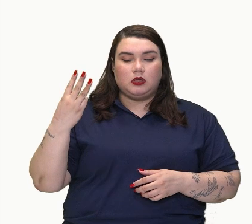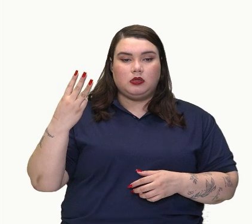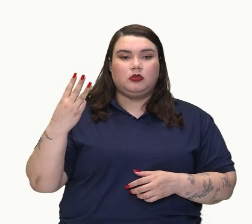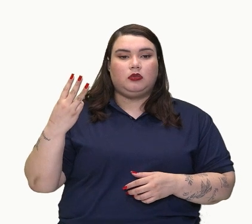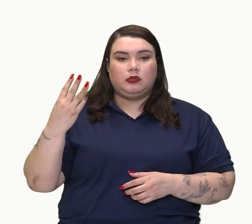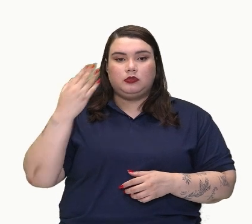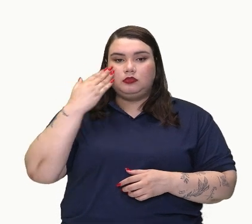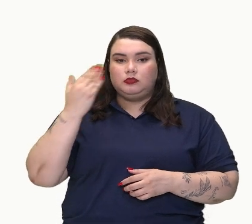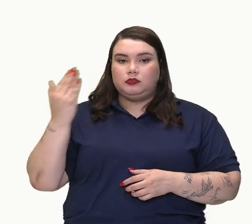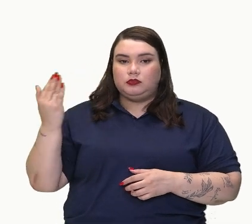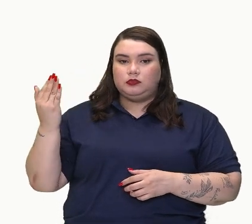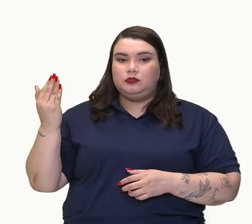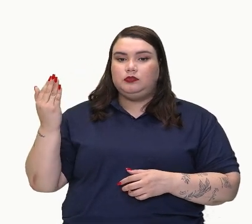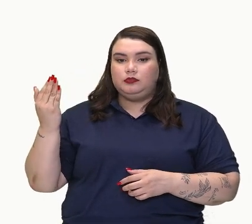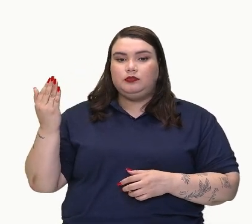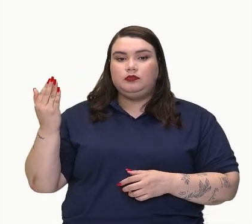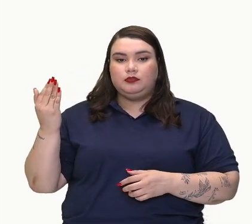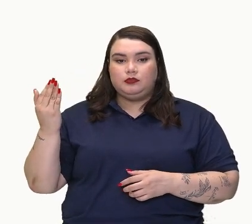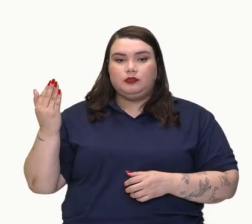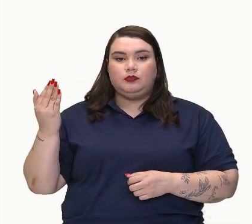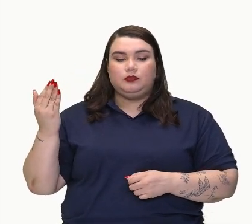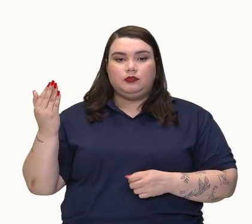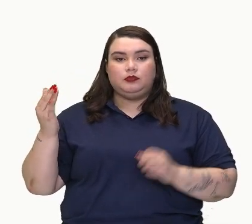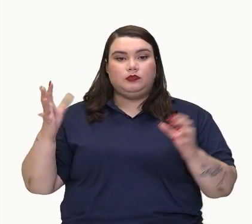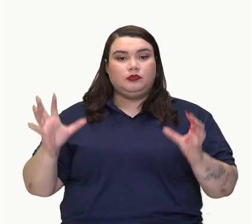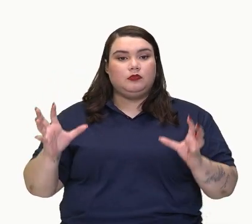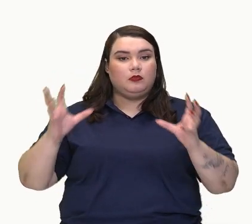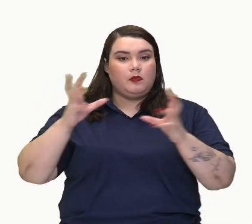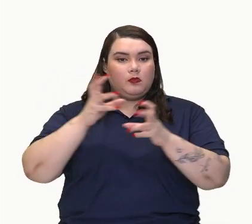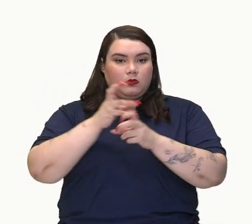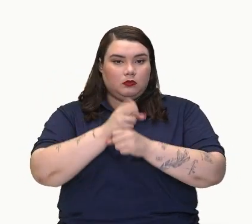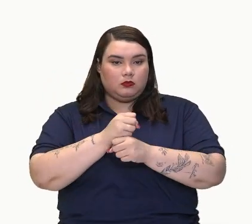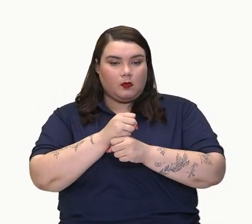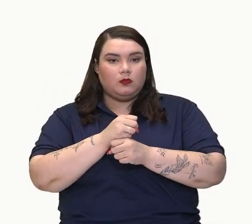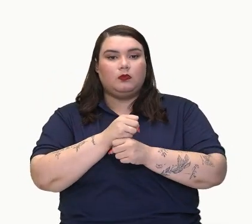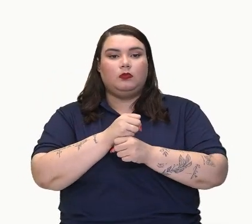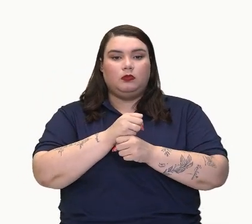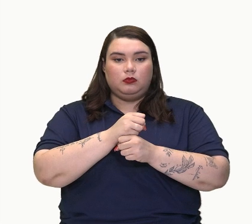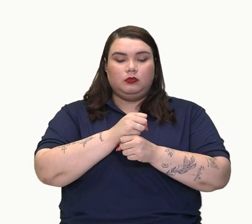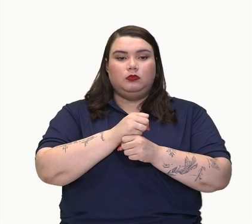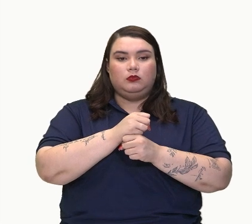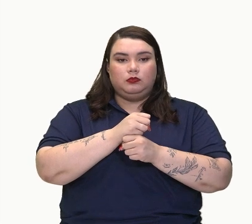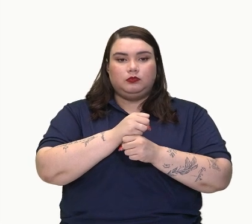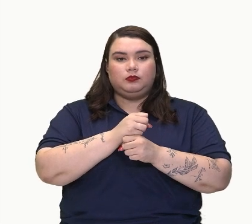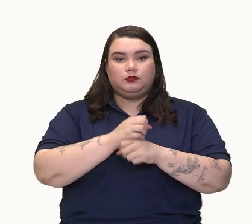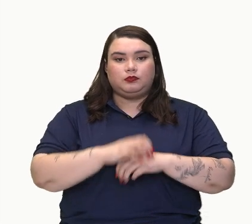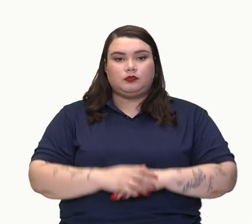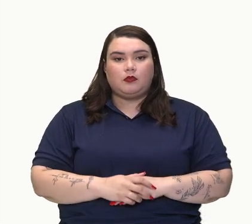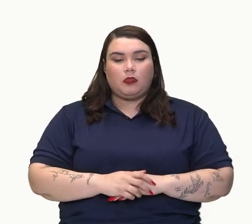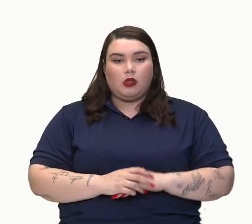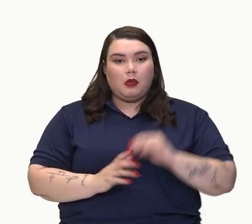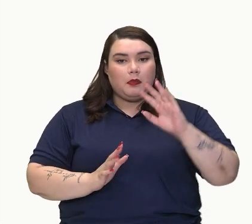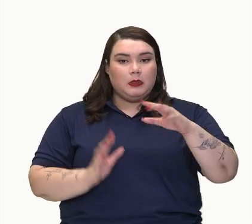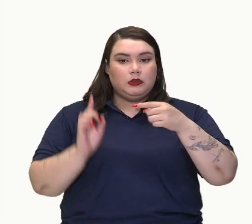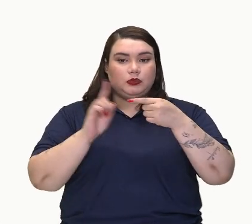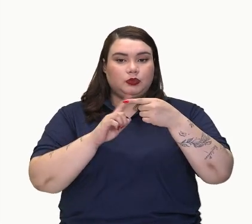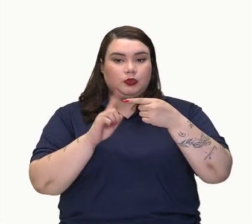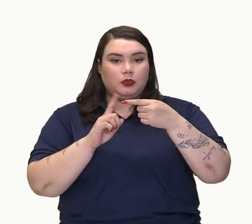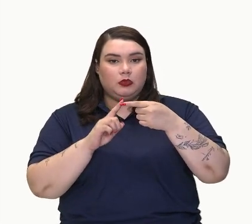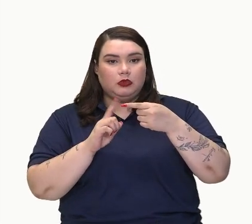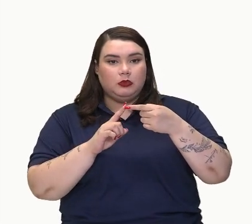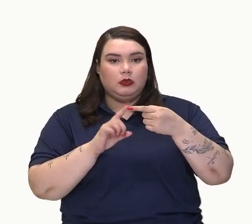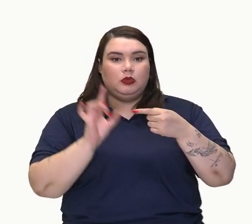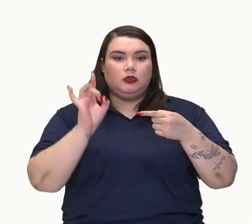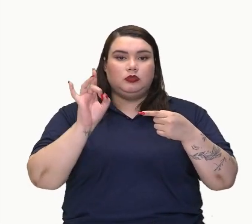mesmo para esse, o mesmo para esse, mesmo para esse, mesmo para esse, tá? Já este aqui tá